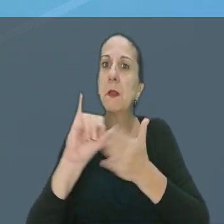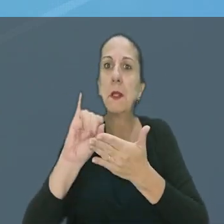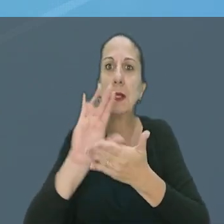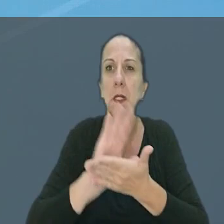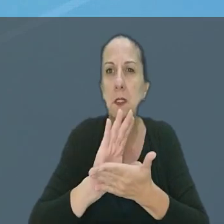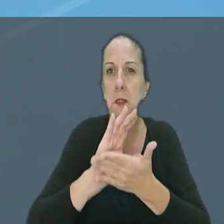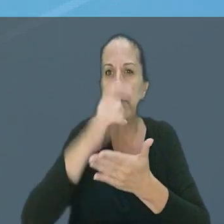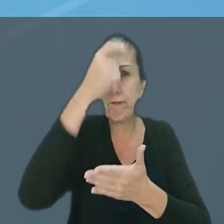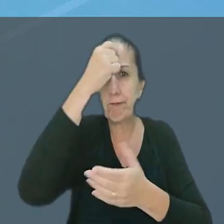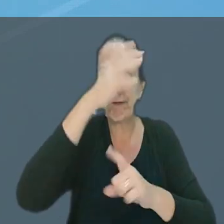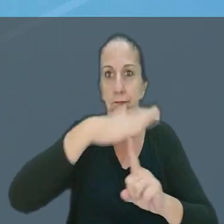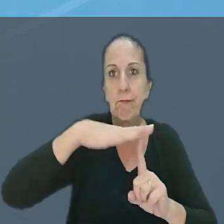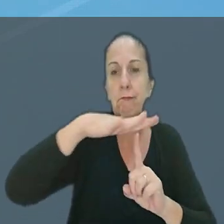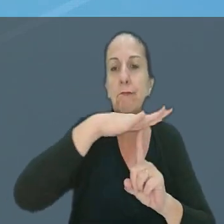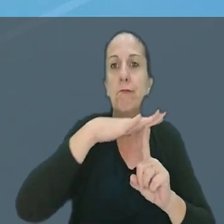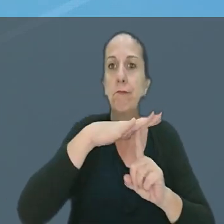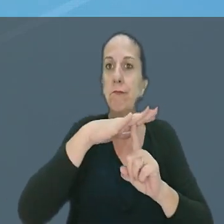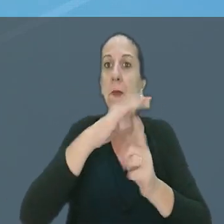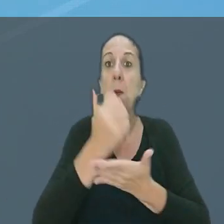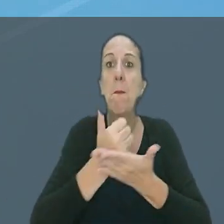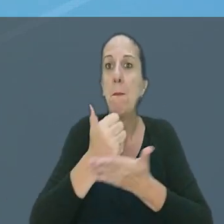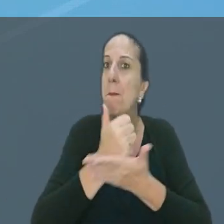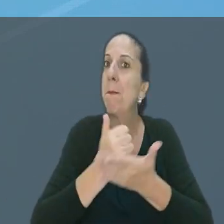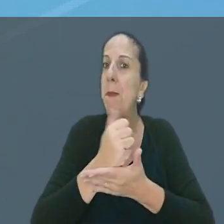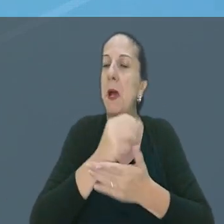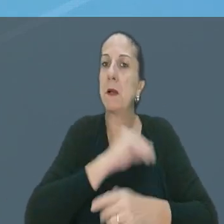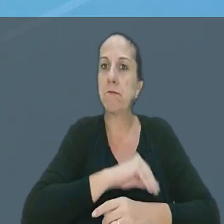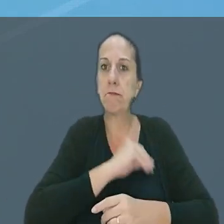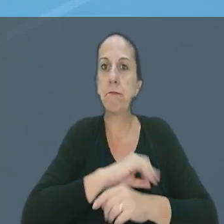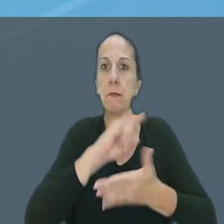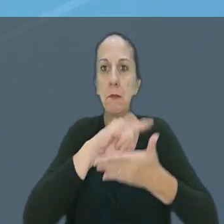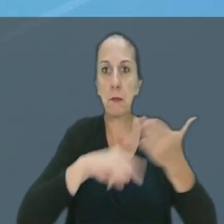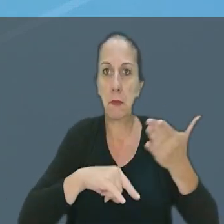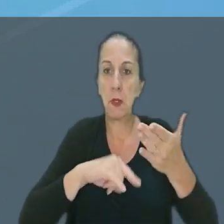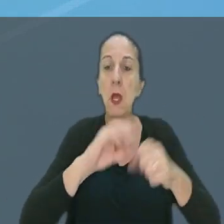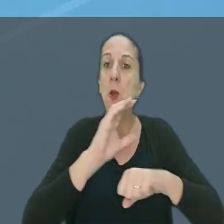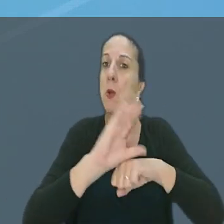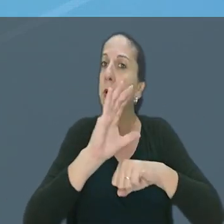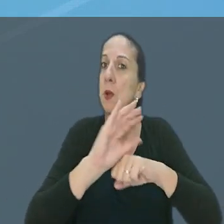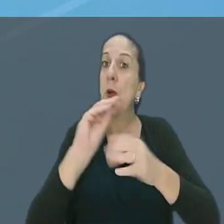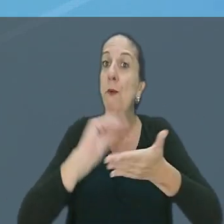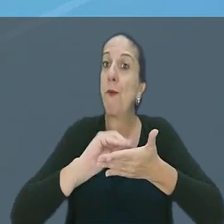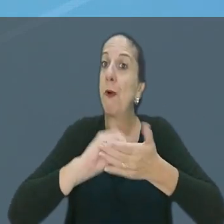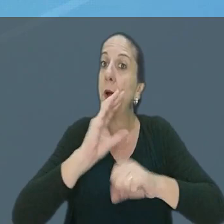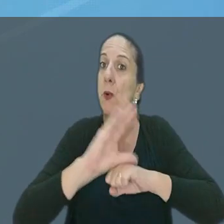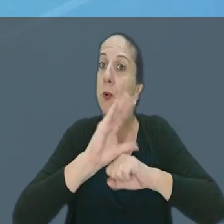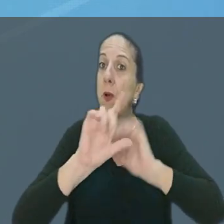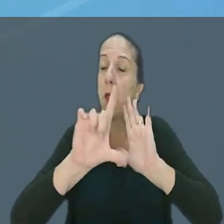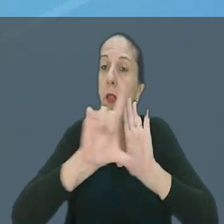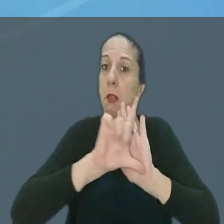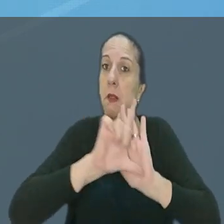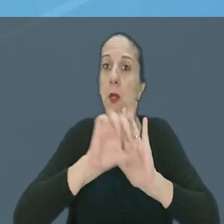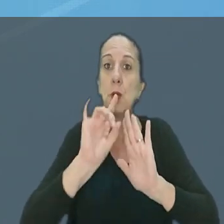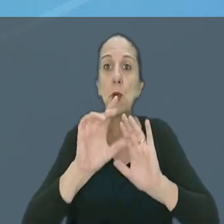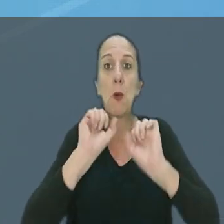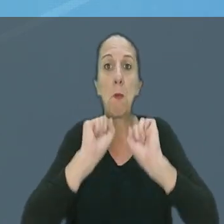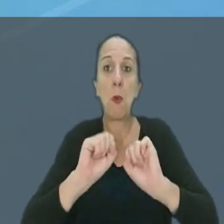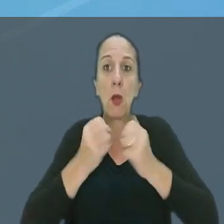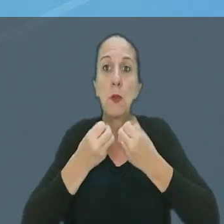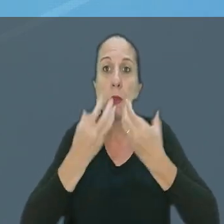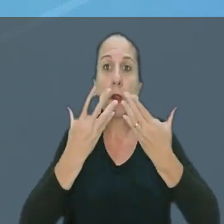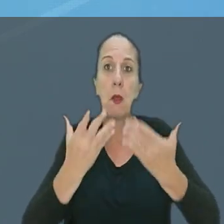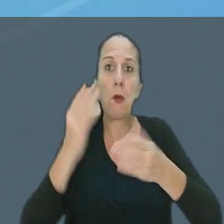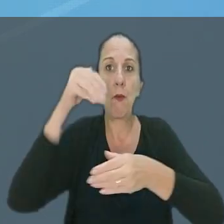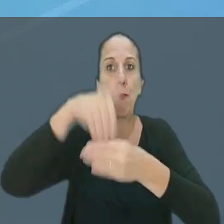das indenizações por dano moral com base no salário contratual. De acordo com a Constituição, a inconstitucionalidade da lei